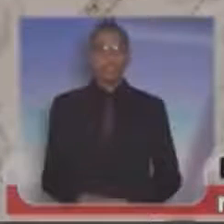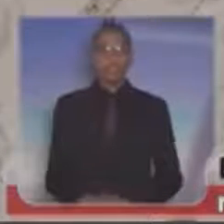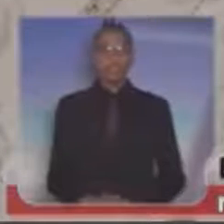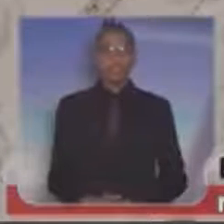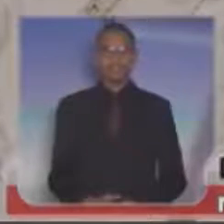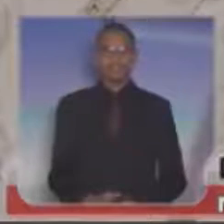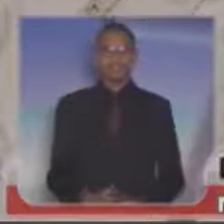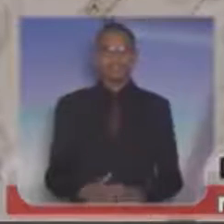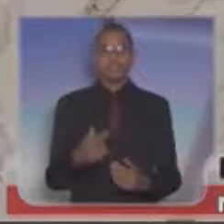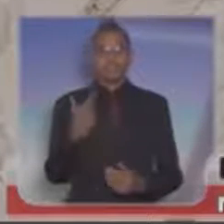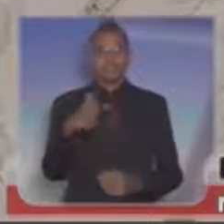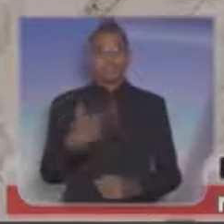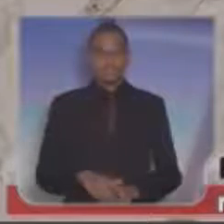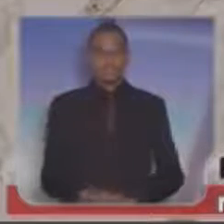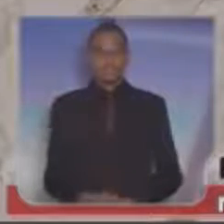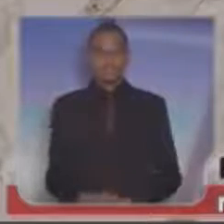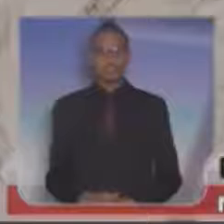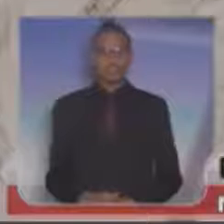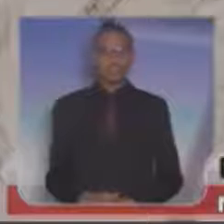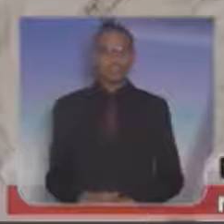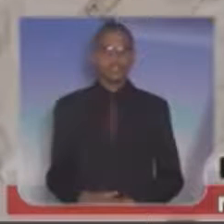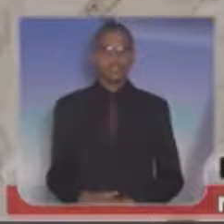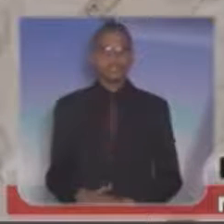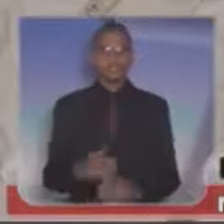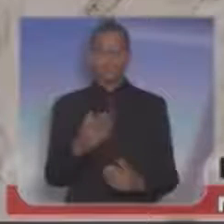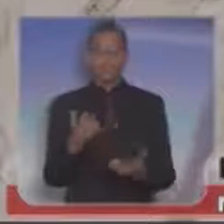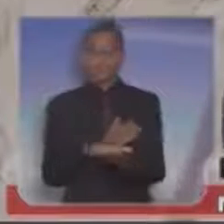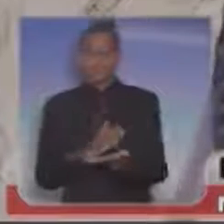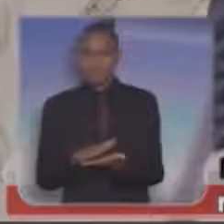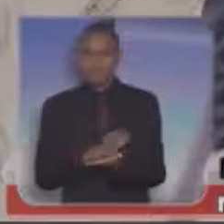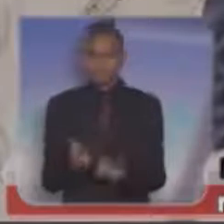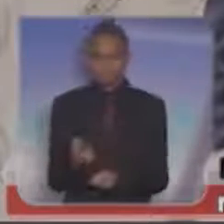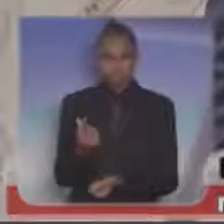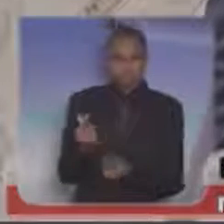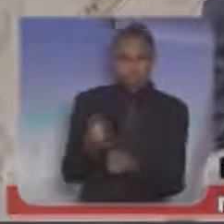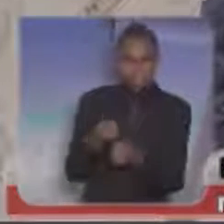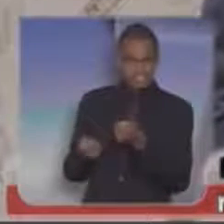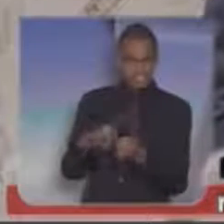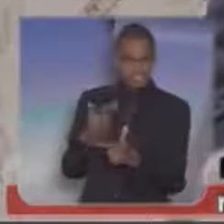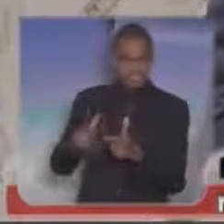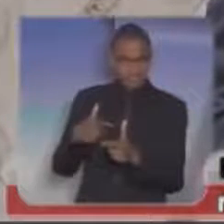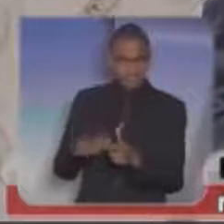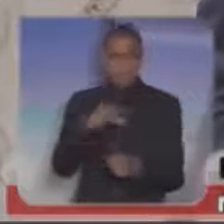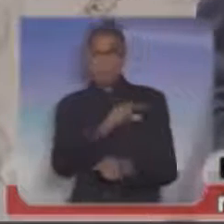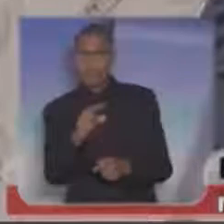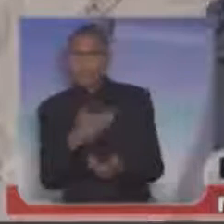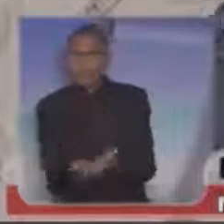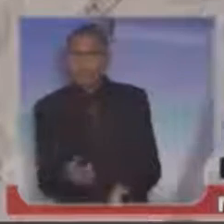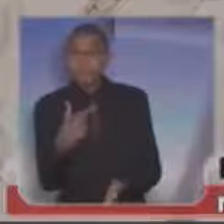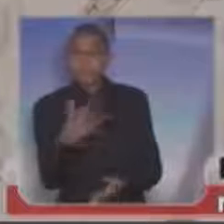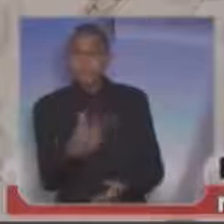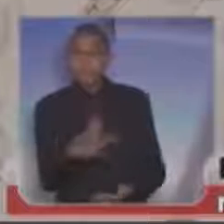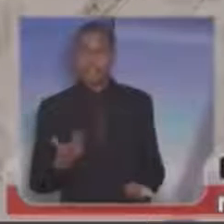é existem setores que não estão perdendo na crise que não estão sendo chamados a